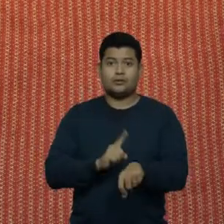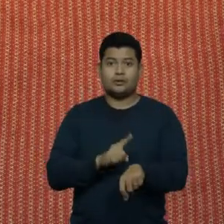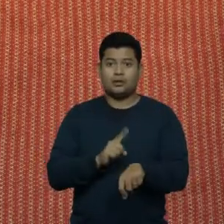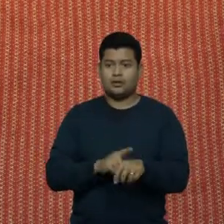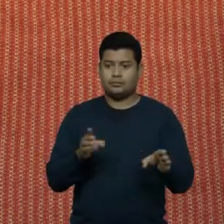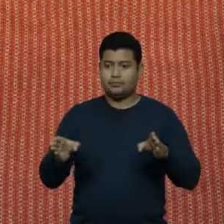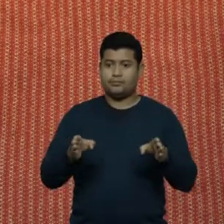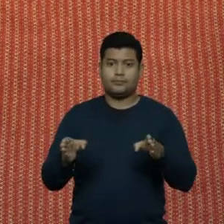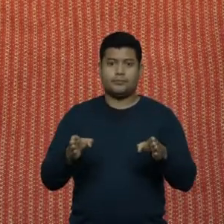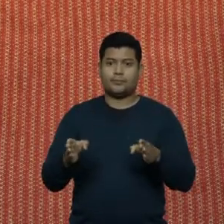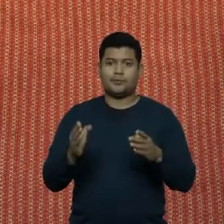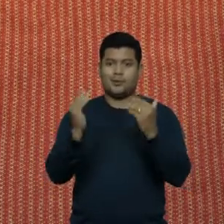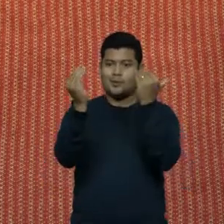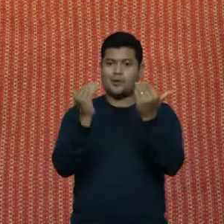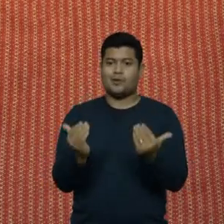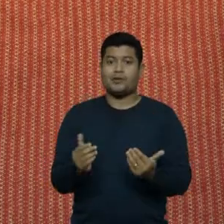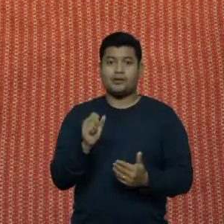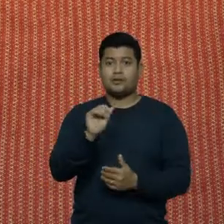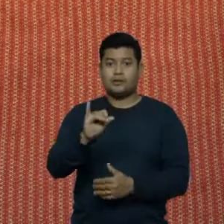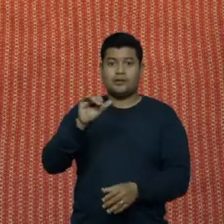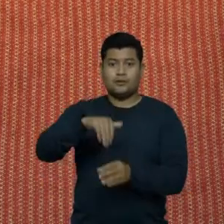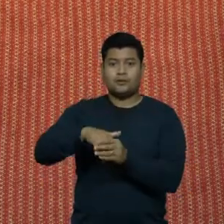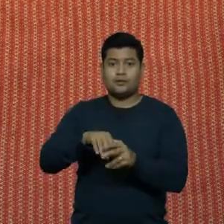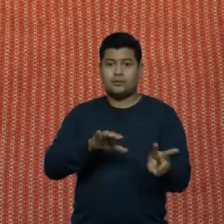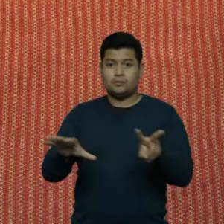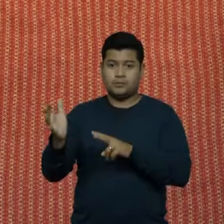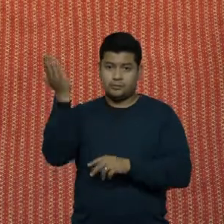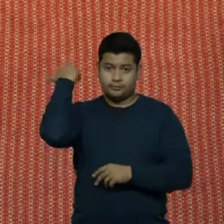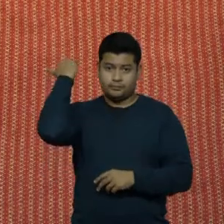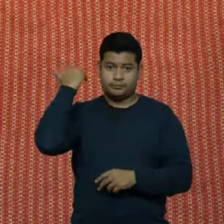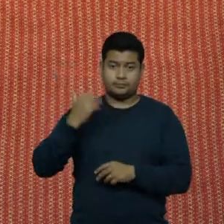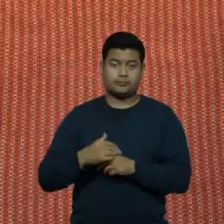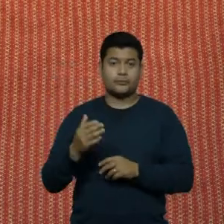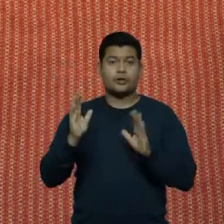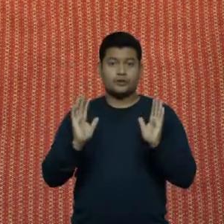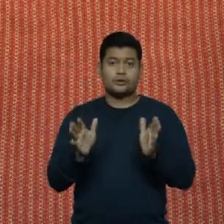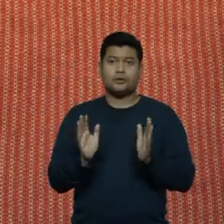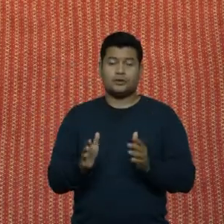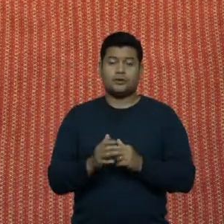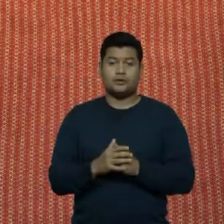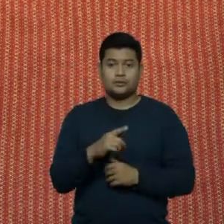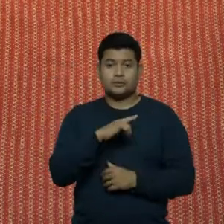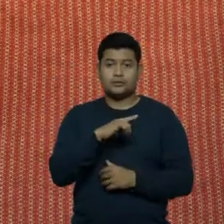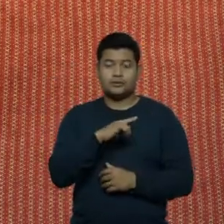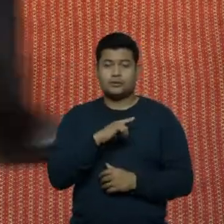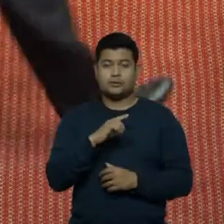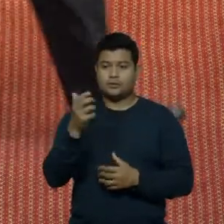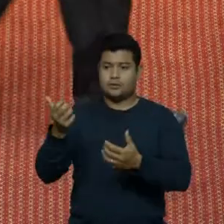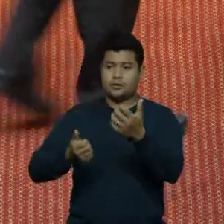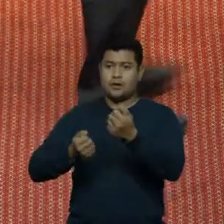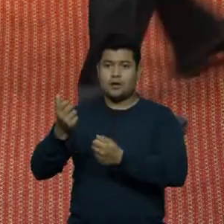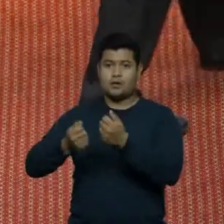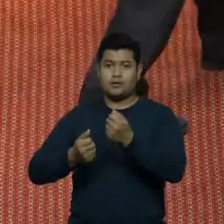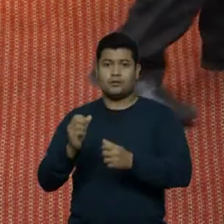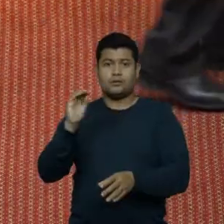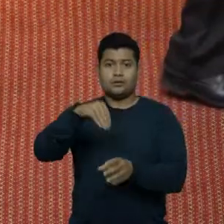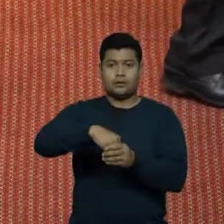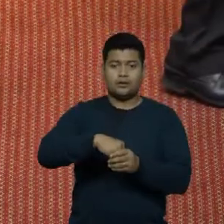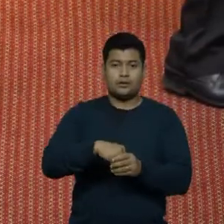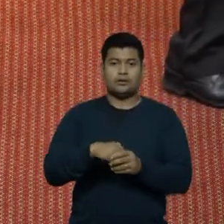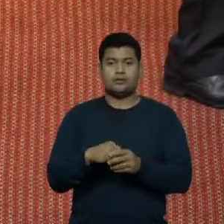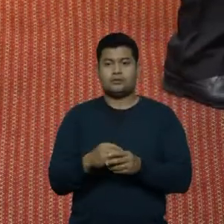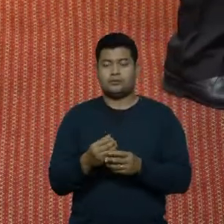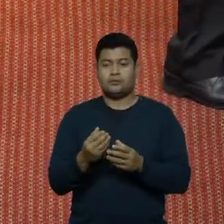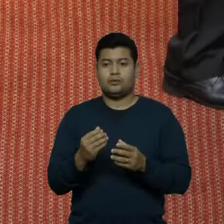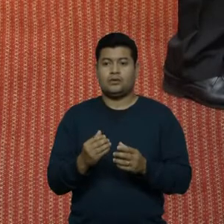cidadão Catarinense fosse voltar desse projeto da semana passada nós já teríamos o leite dentro da cesta básica de